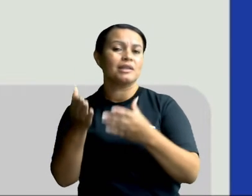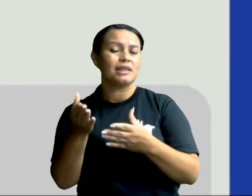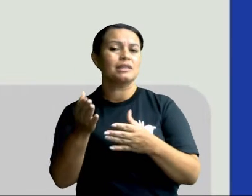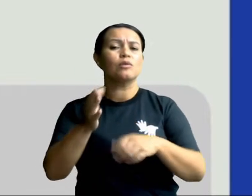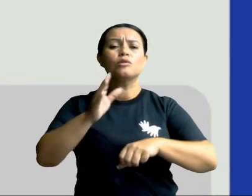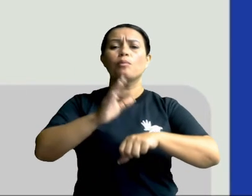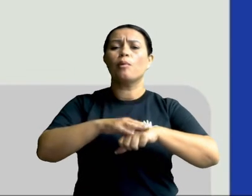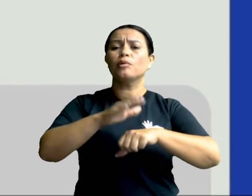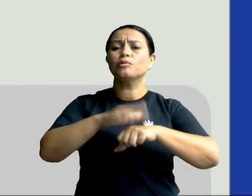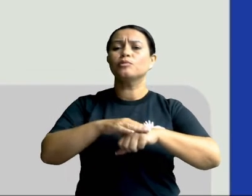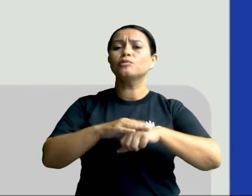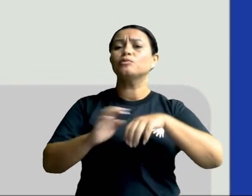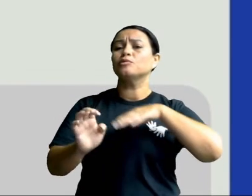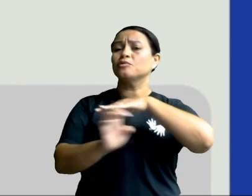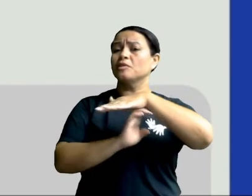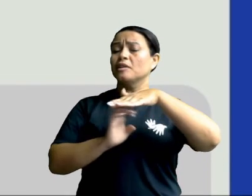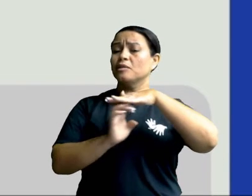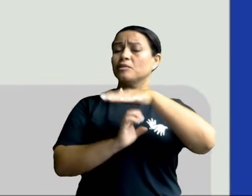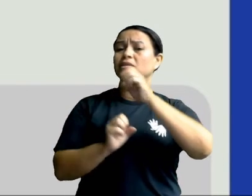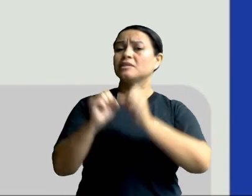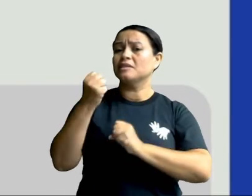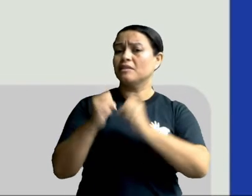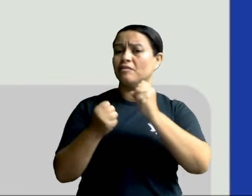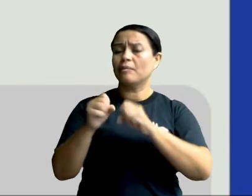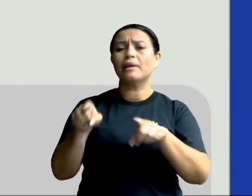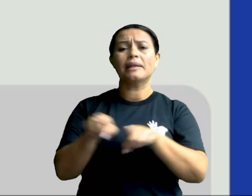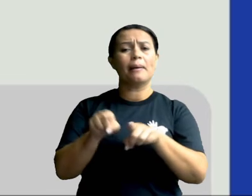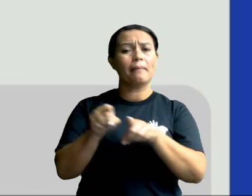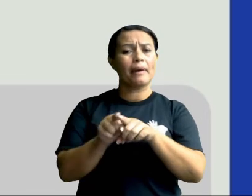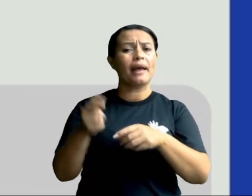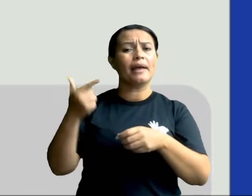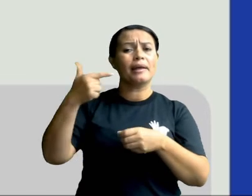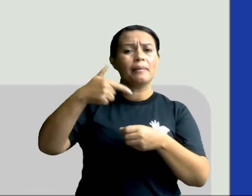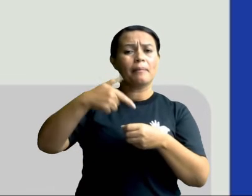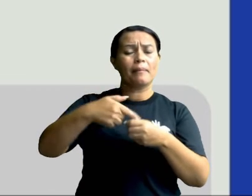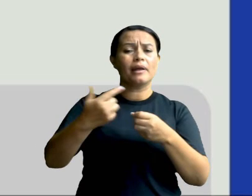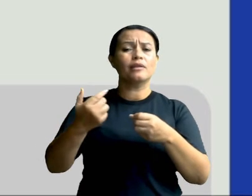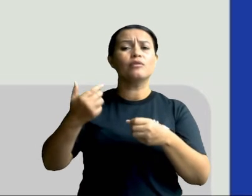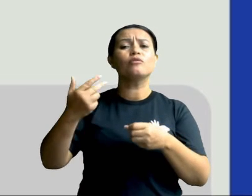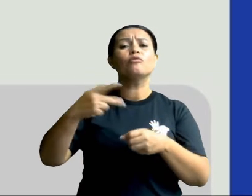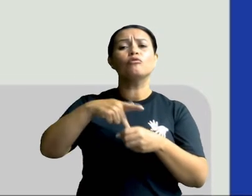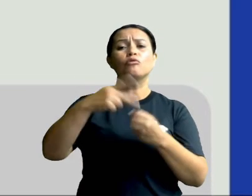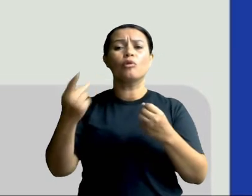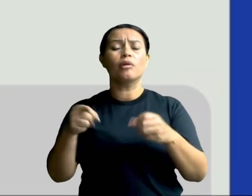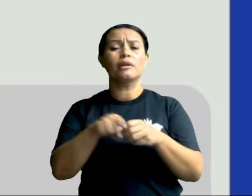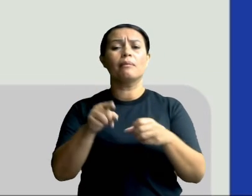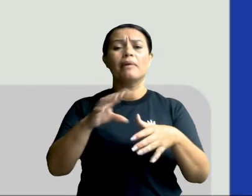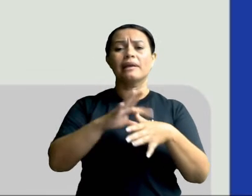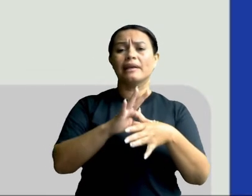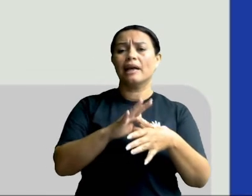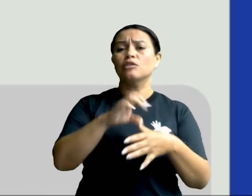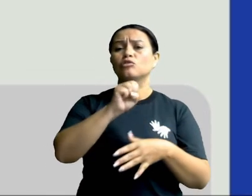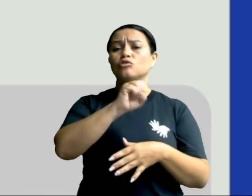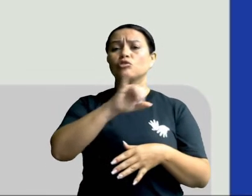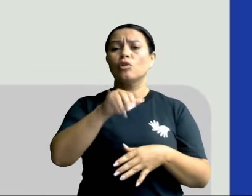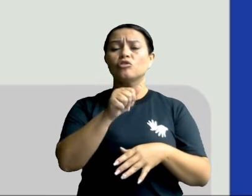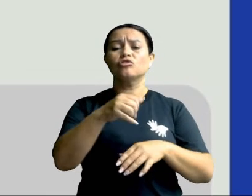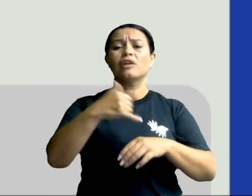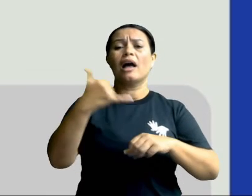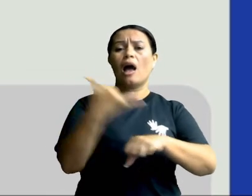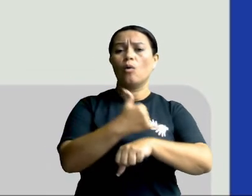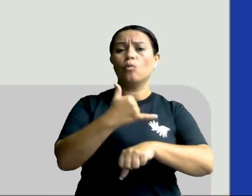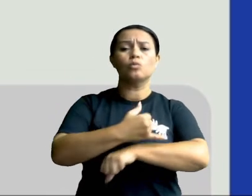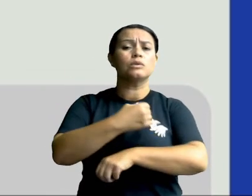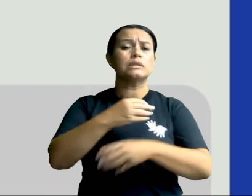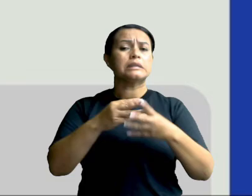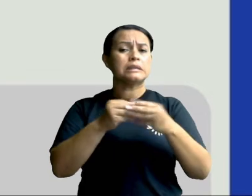produtos industrializados. É também grande importador de petróleo, minério de ferro, soja, carne, aço, algodão e